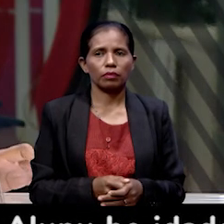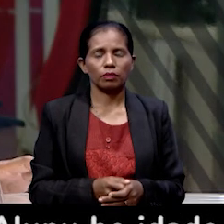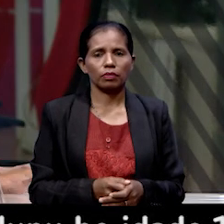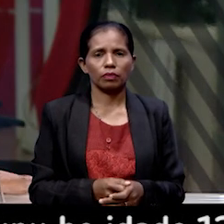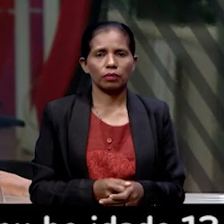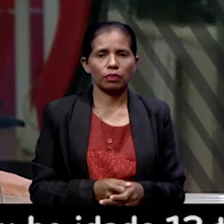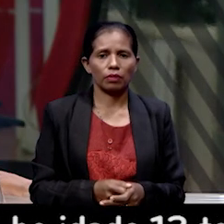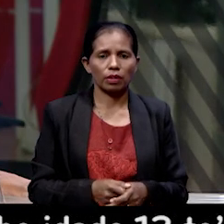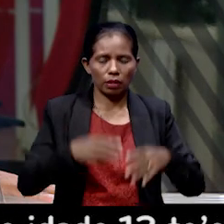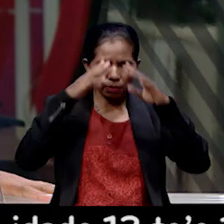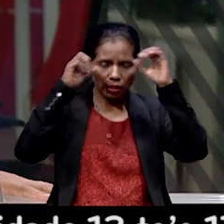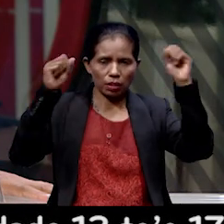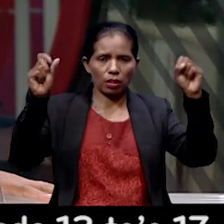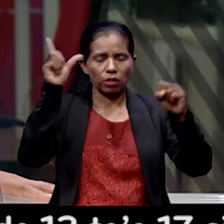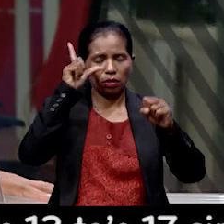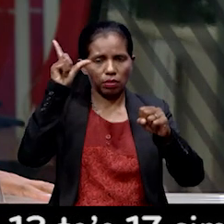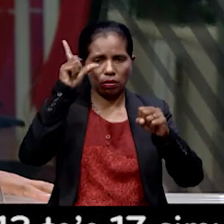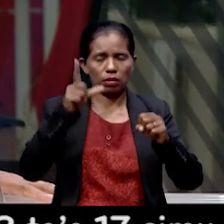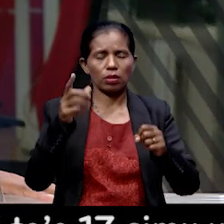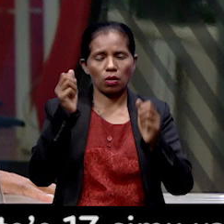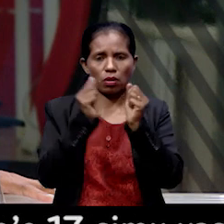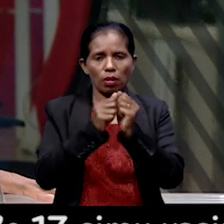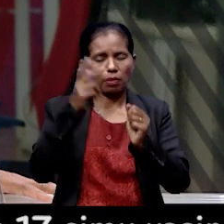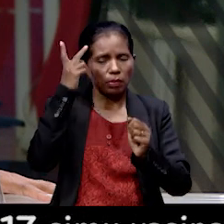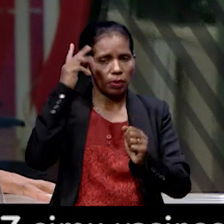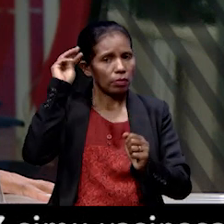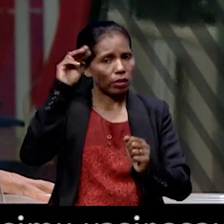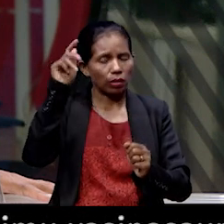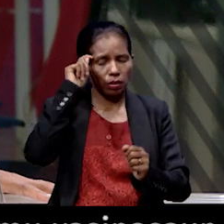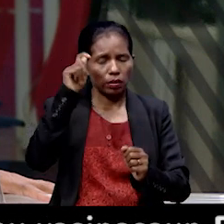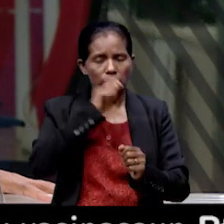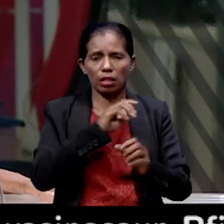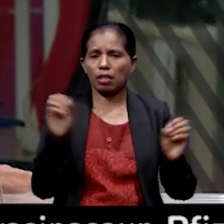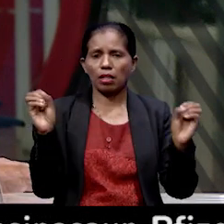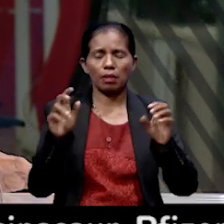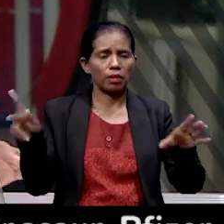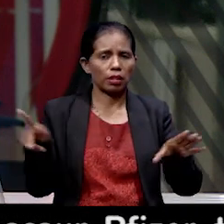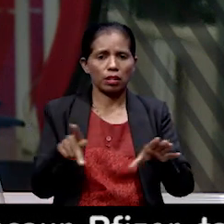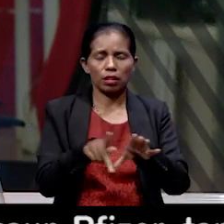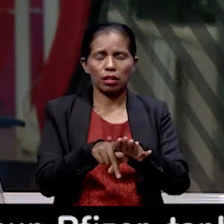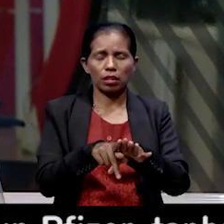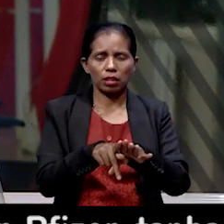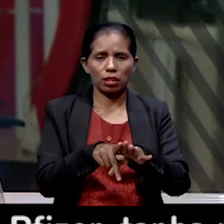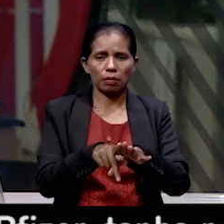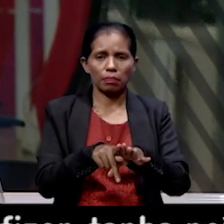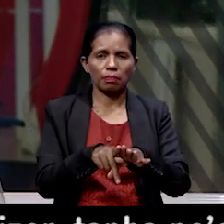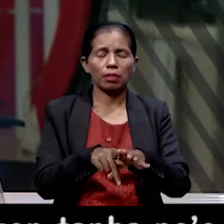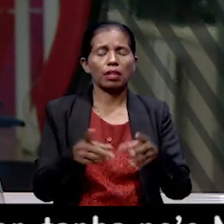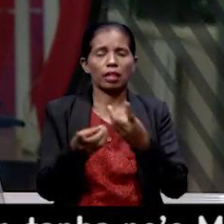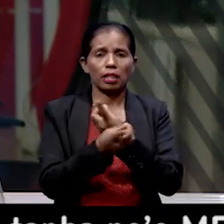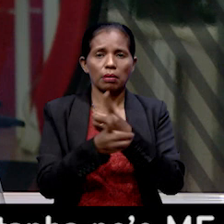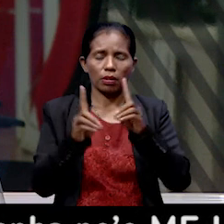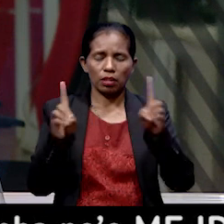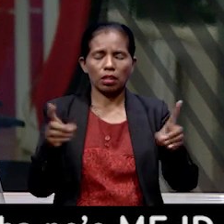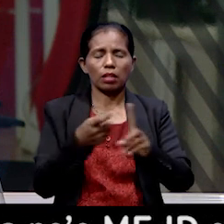Presidente Repubblica Francisco Guterres Lolo, Primeiro Ministro, Tauro Matandruac, la parte sipa e si meria be' democrazia ne be'organizzato